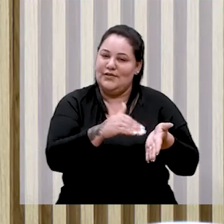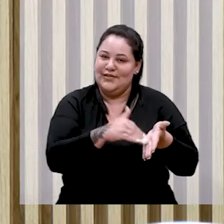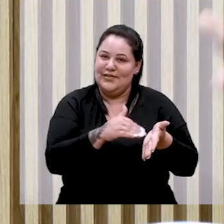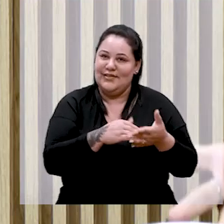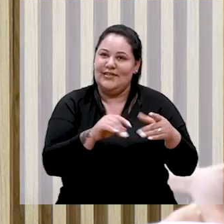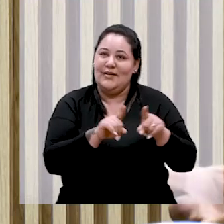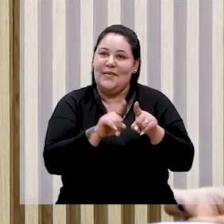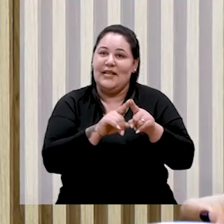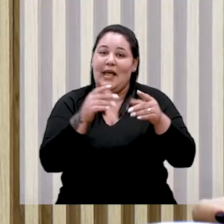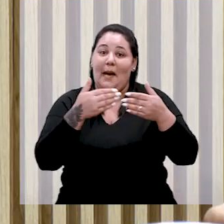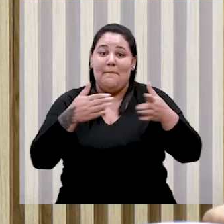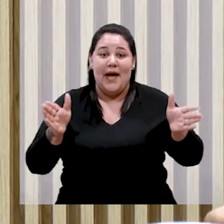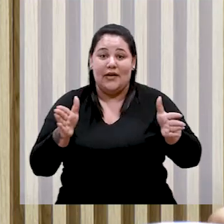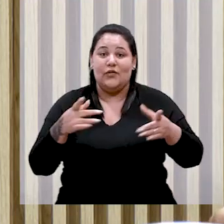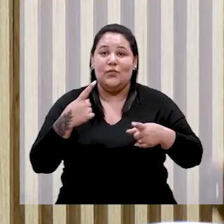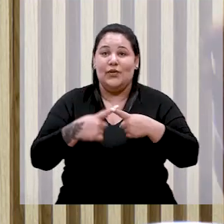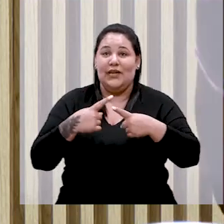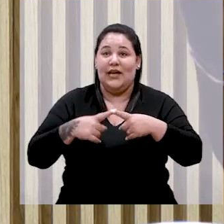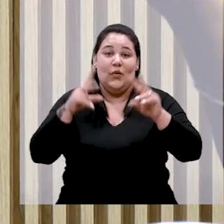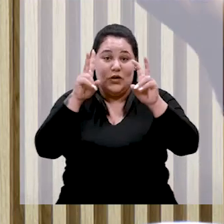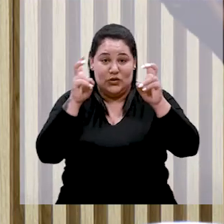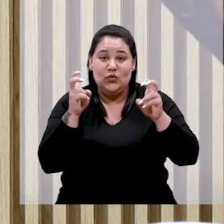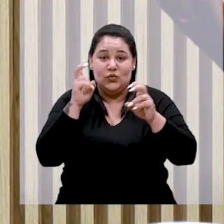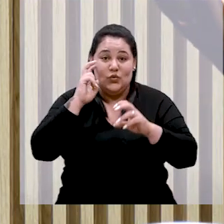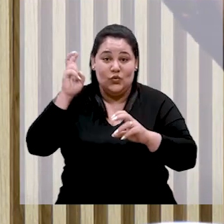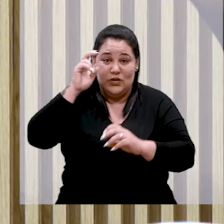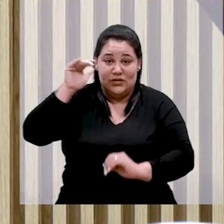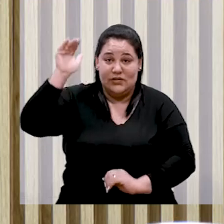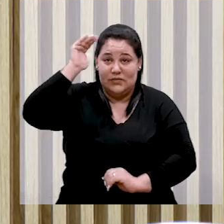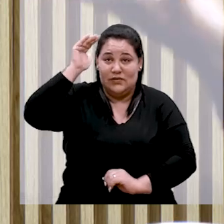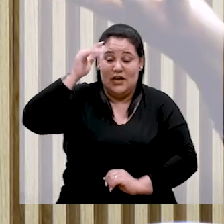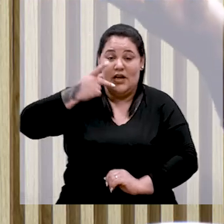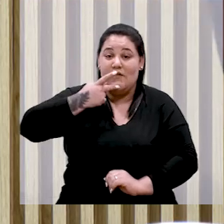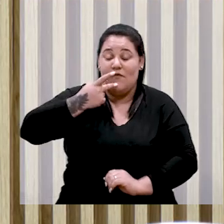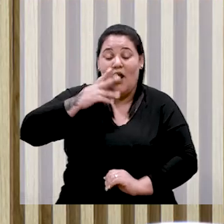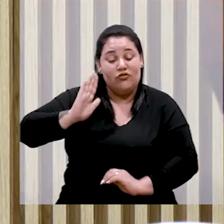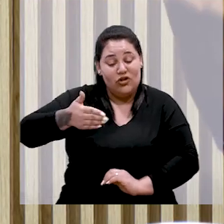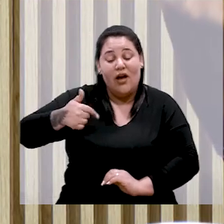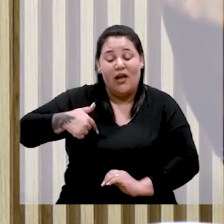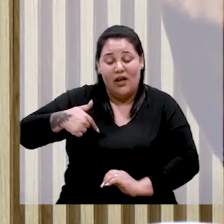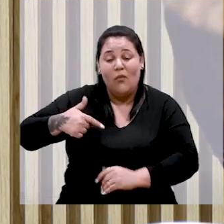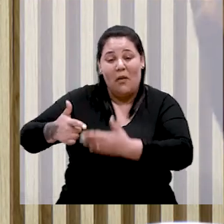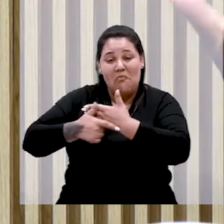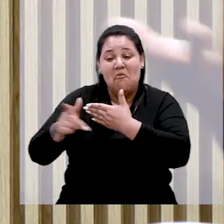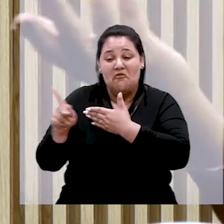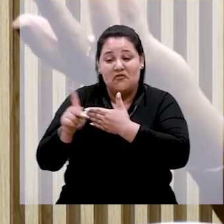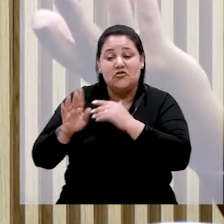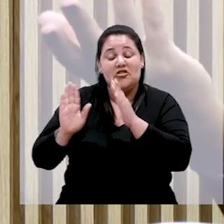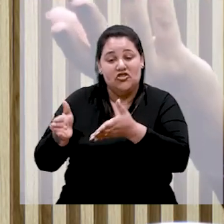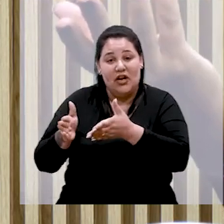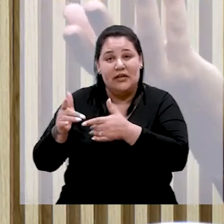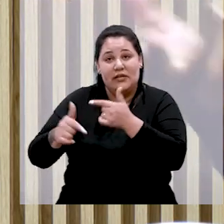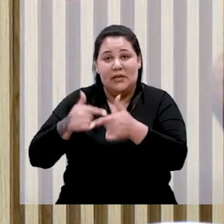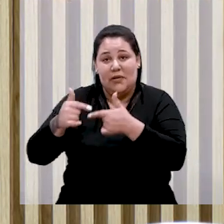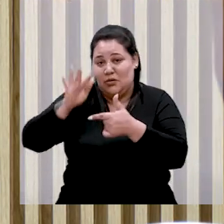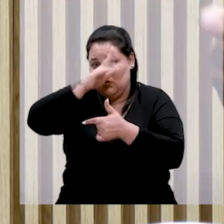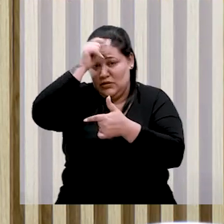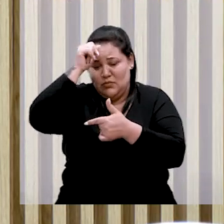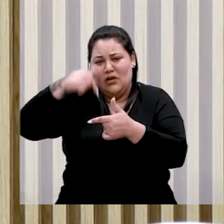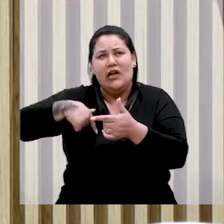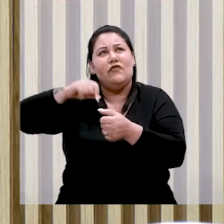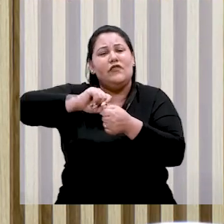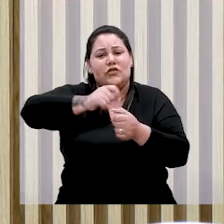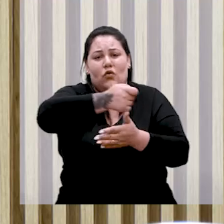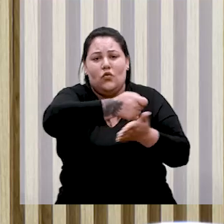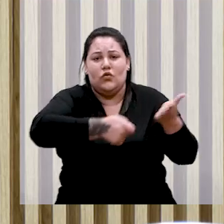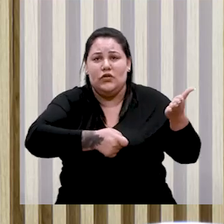como é bom ter um gabinete de portas abertas, né? Porque essa pauta das altas habilidades, e eu falo isso, eu fui professora da rede municipal, inclusive, né? Fiz